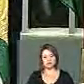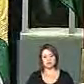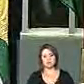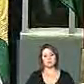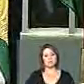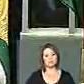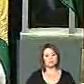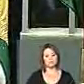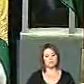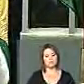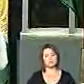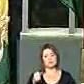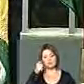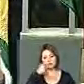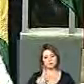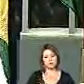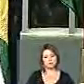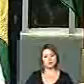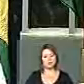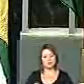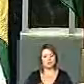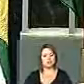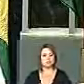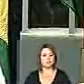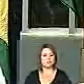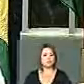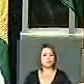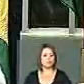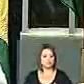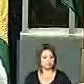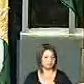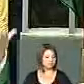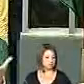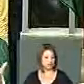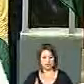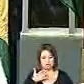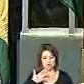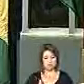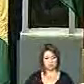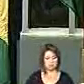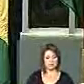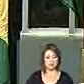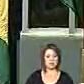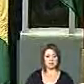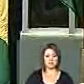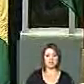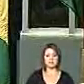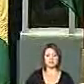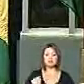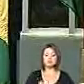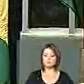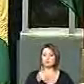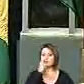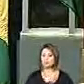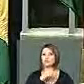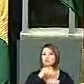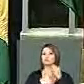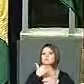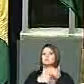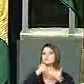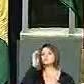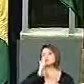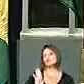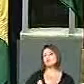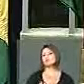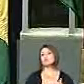nações, os interesses dos seus negócios ou o interesse do seu mercado. Nós construímos no Brasil